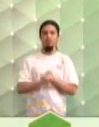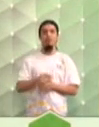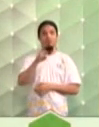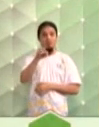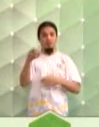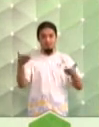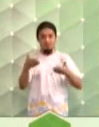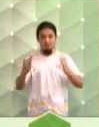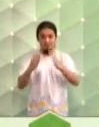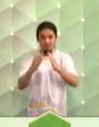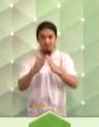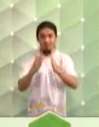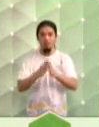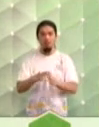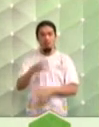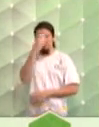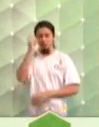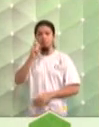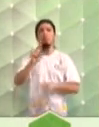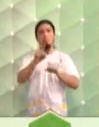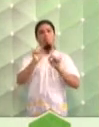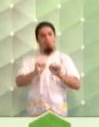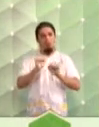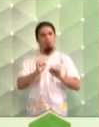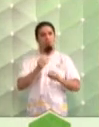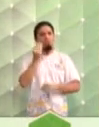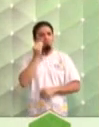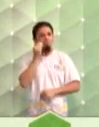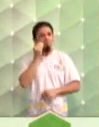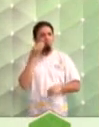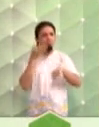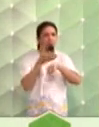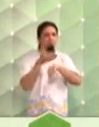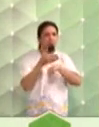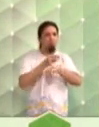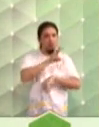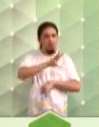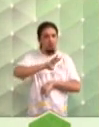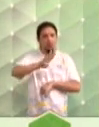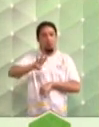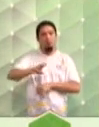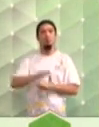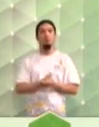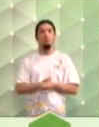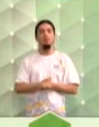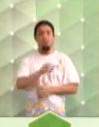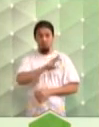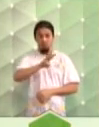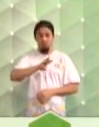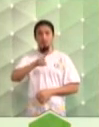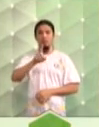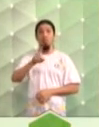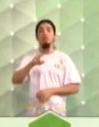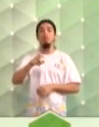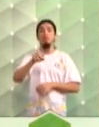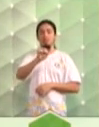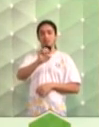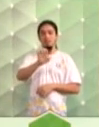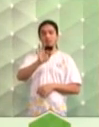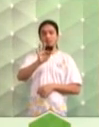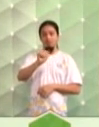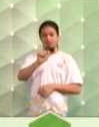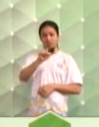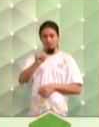não se esqueça de que você pode consultar pelo site, diz rapidamente o site dos ganhadores. O site da Cefaz, você pode